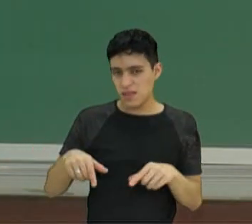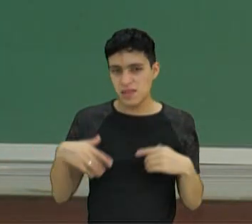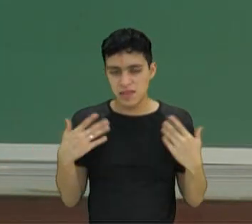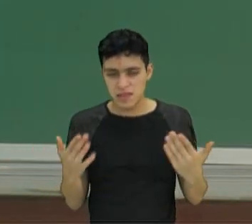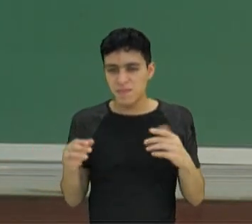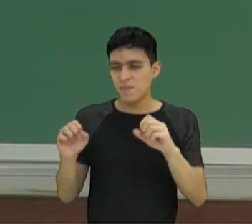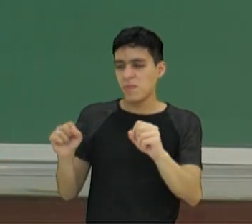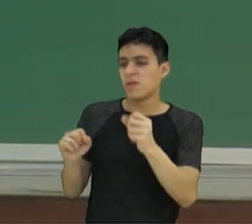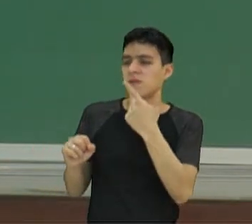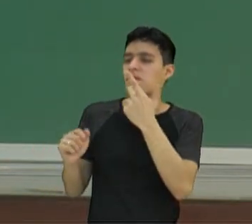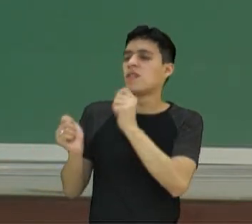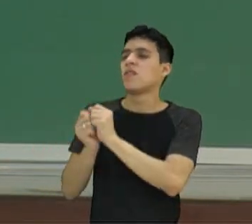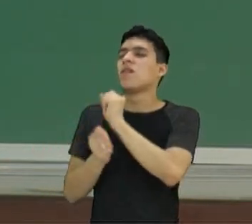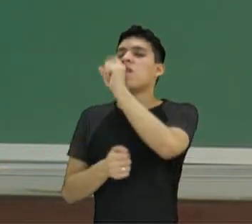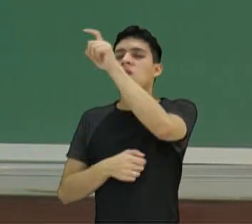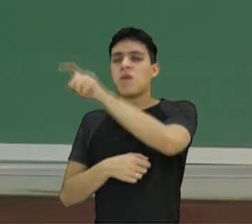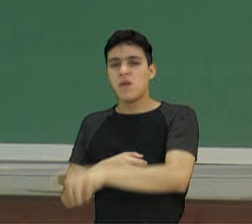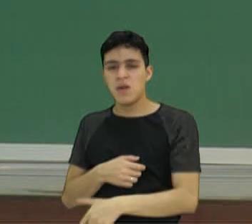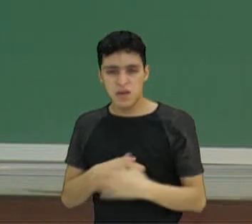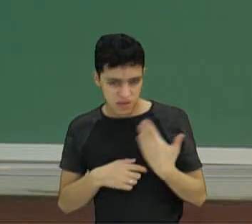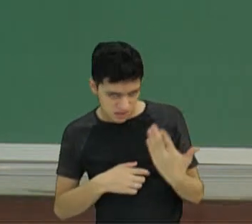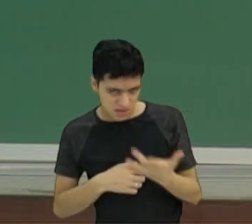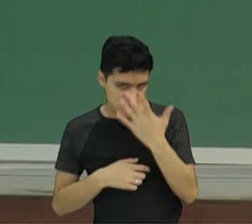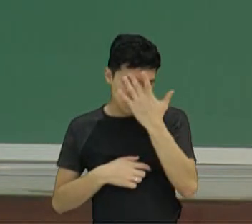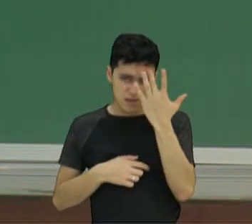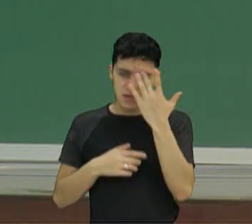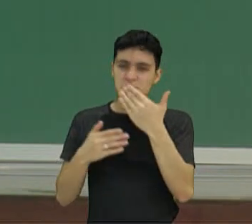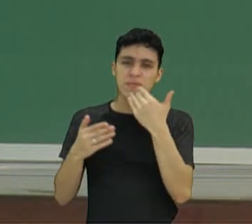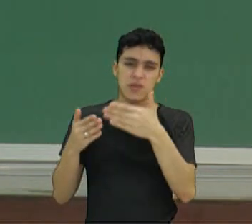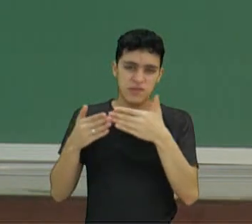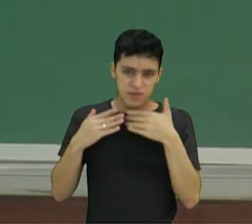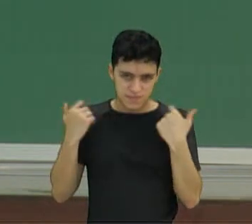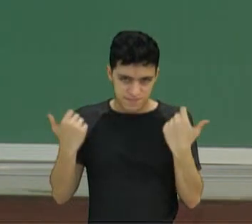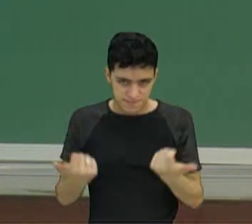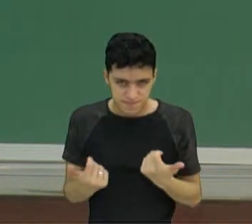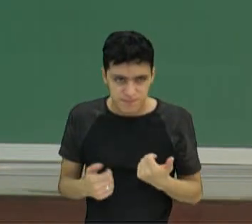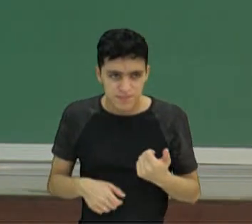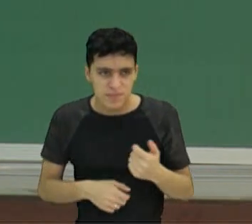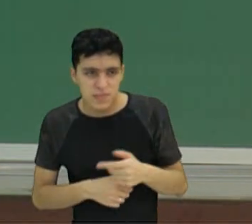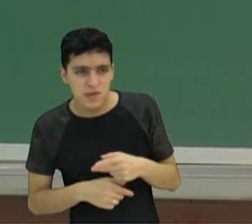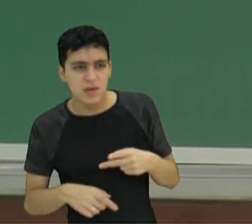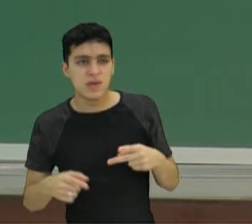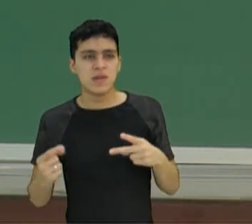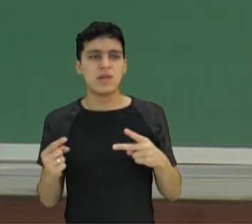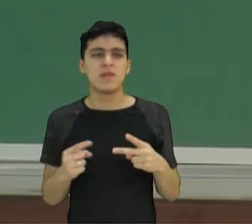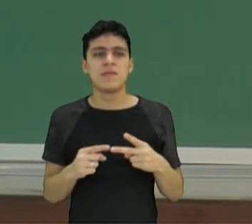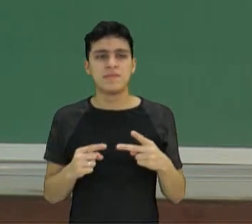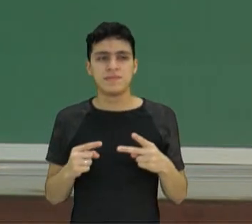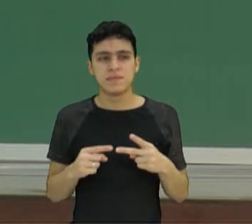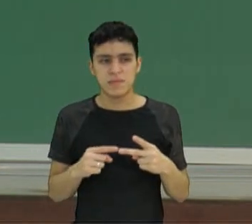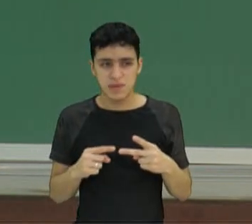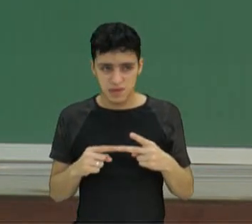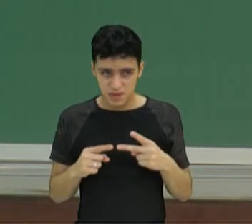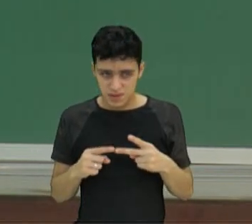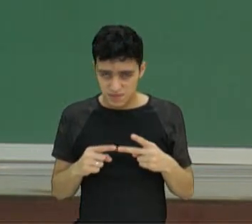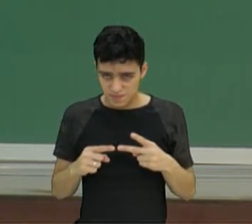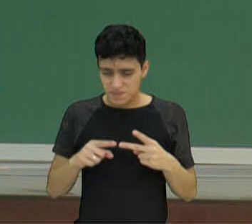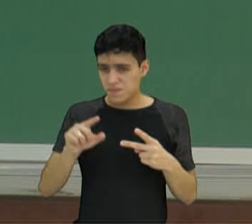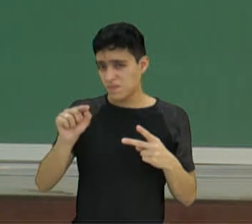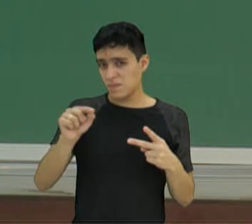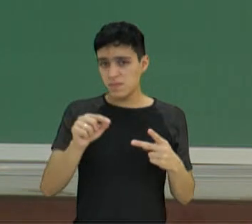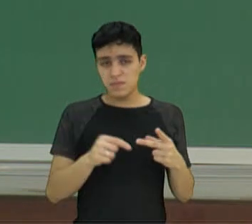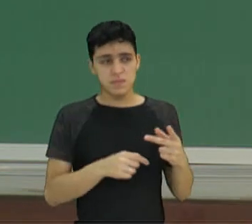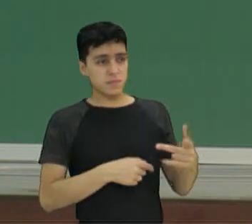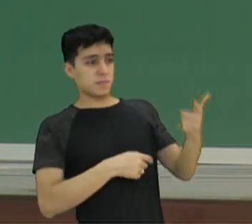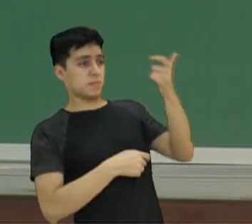Eu poderia falar com. Aí você fala, por favor, beleza? Number 2, taking a call. Você